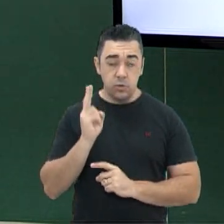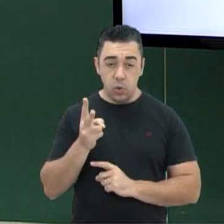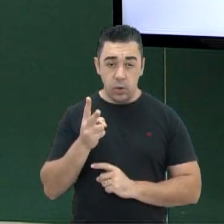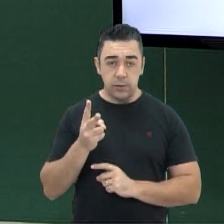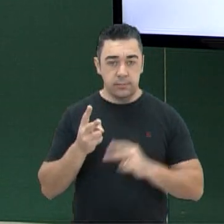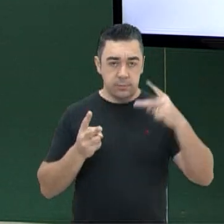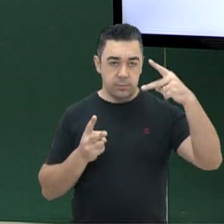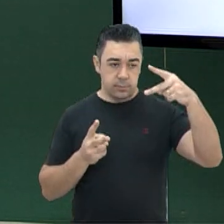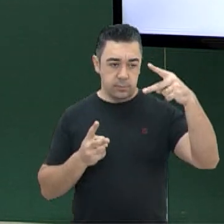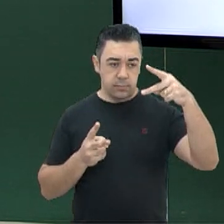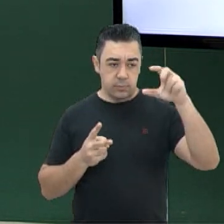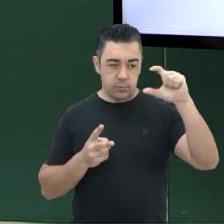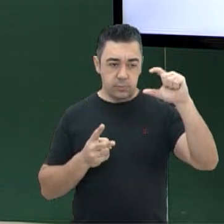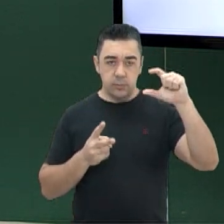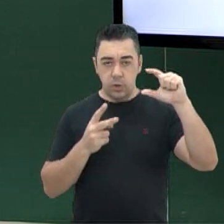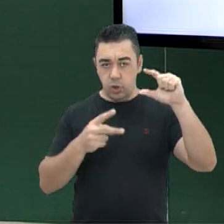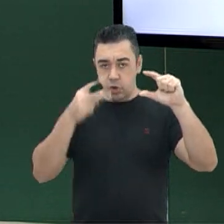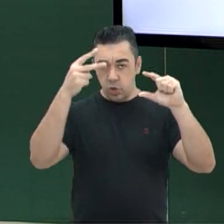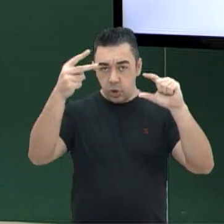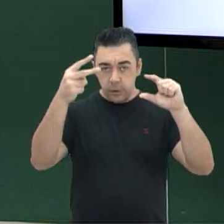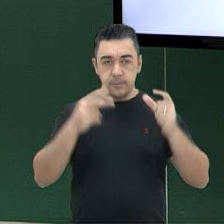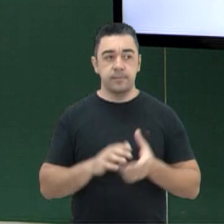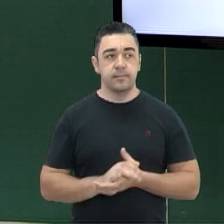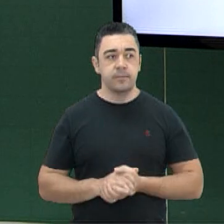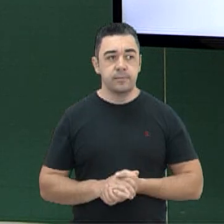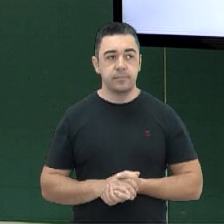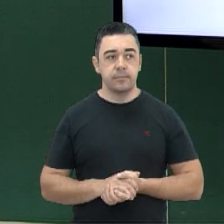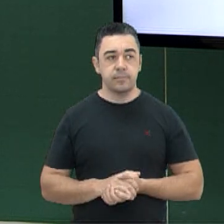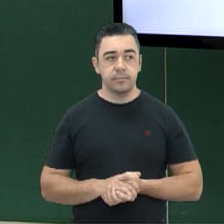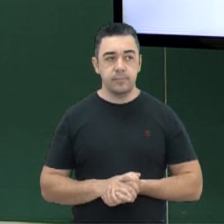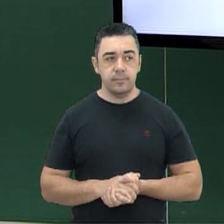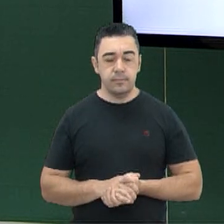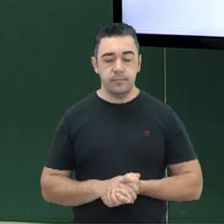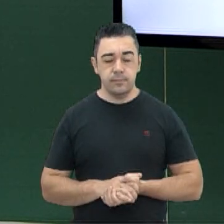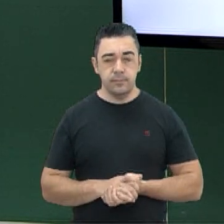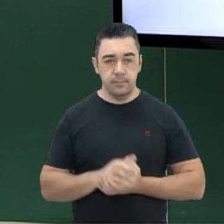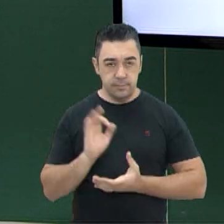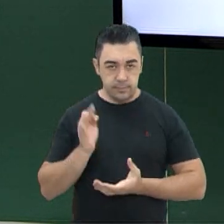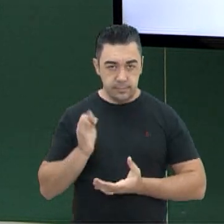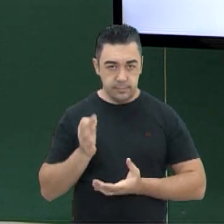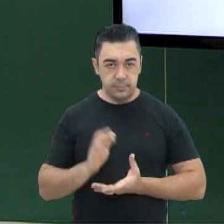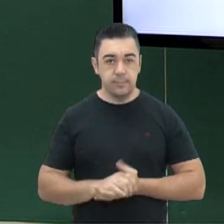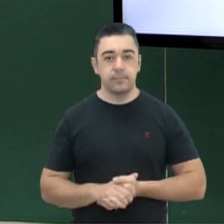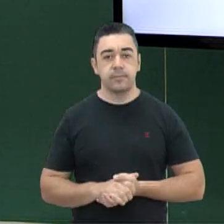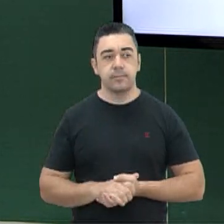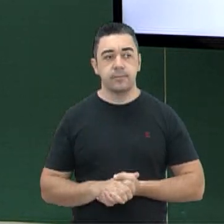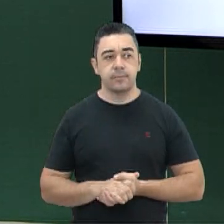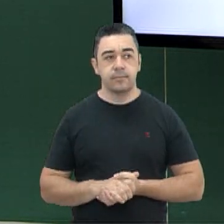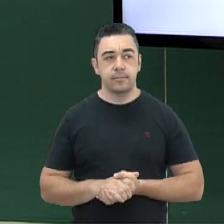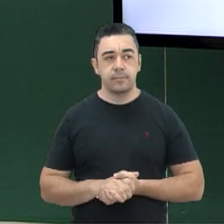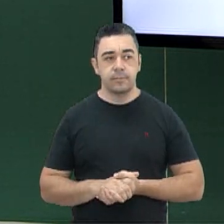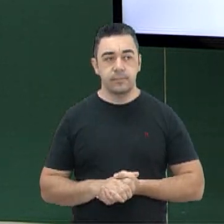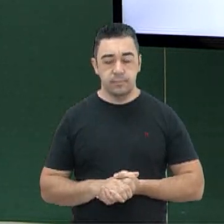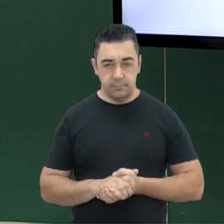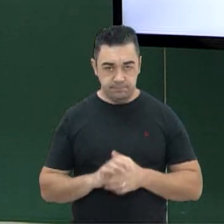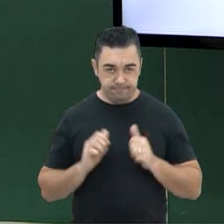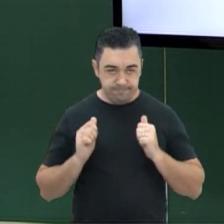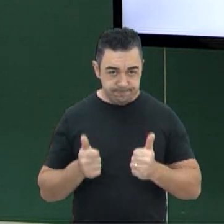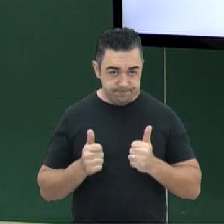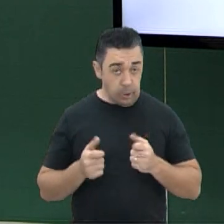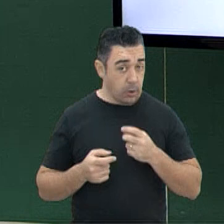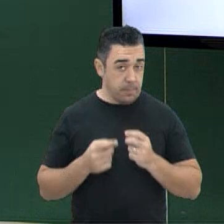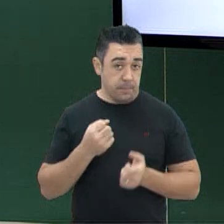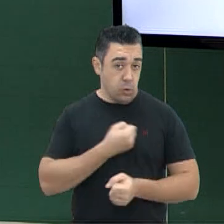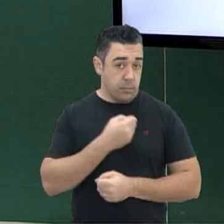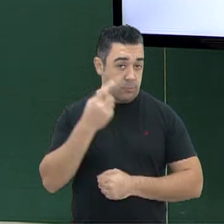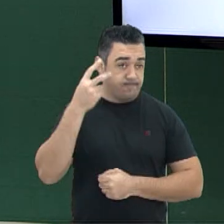2 subtrações, tá? Aqui foram 2 subtrações, então o primeiro resultado é 2. Primeiro